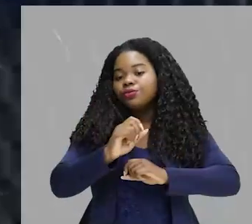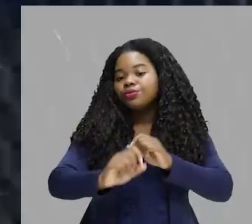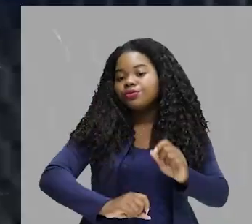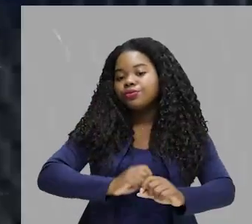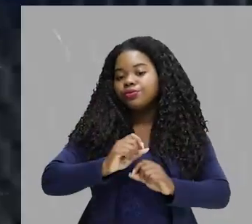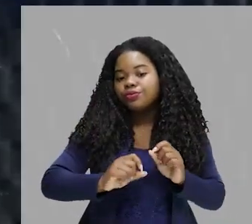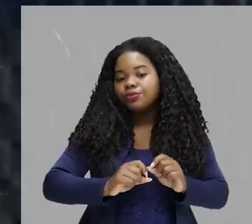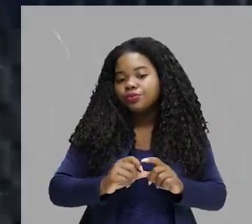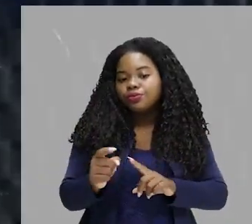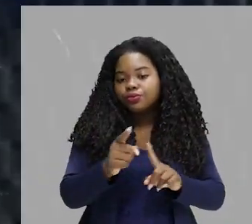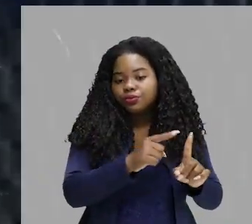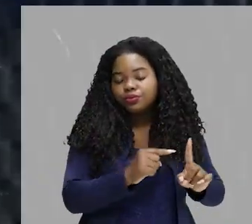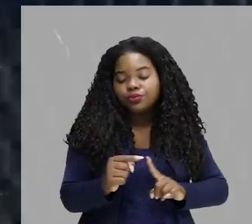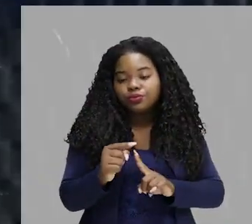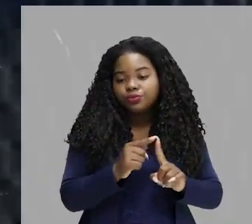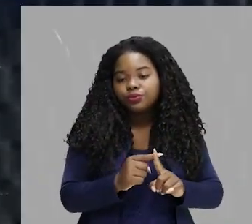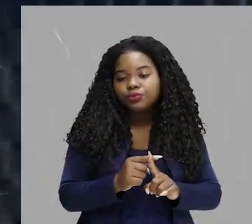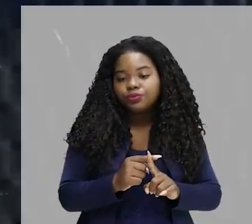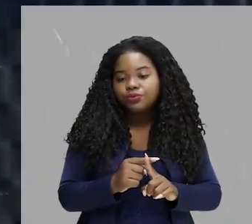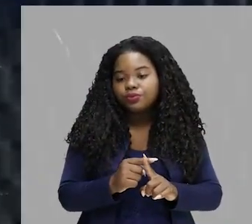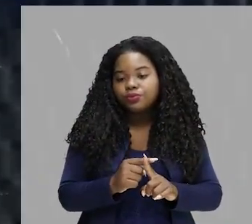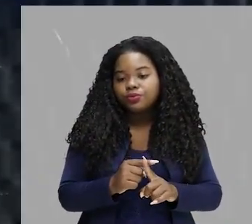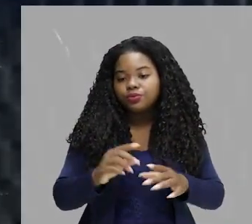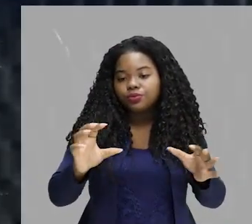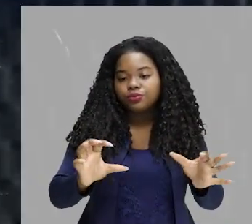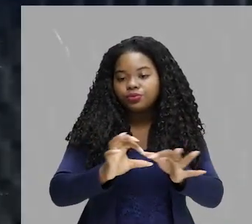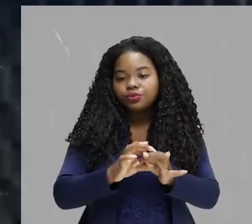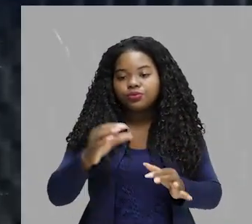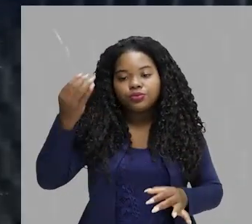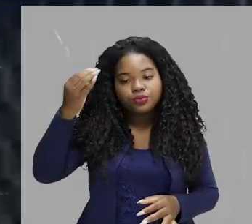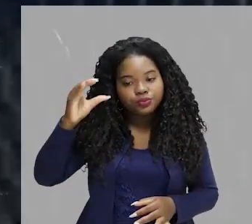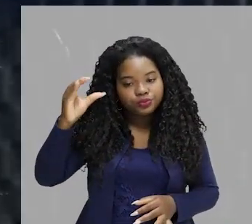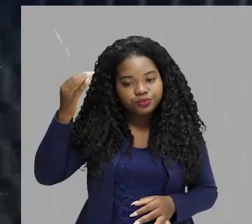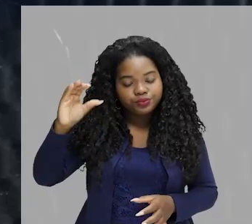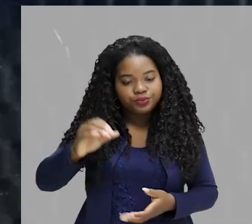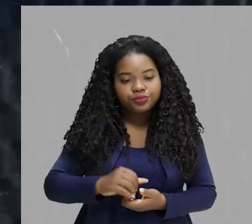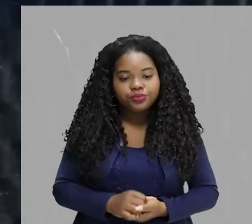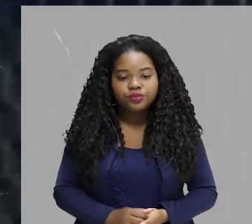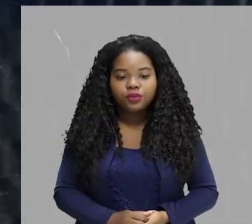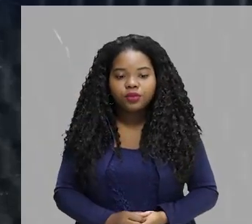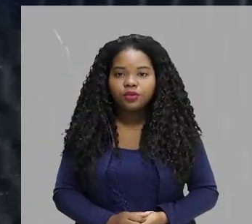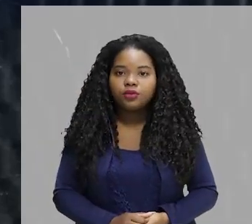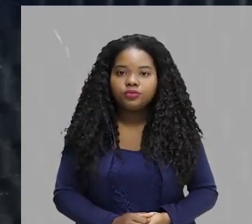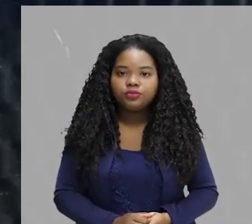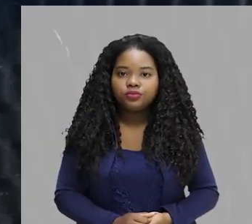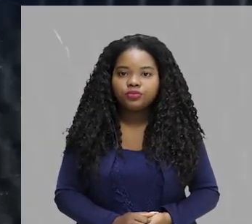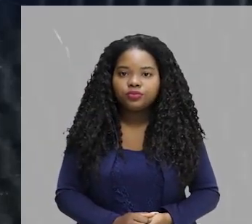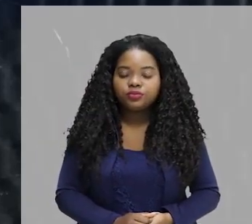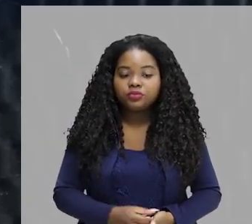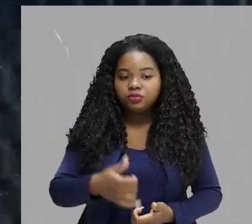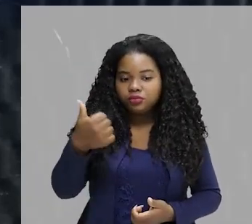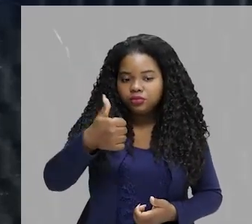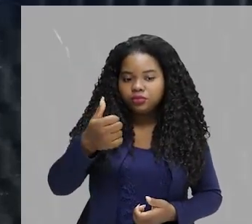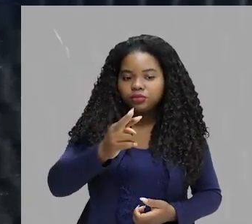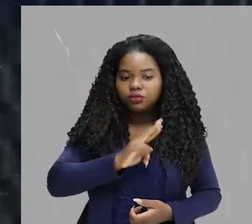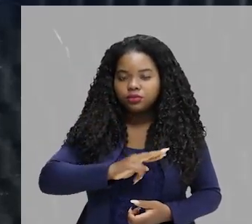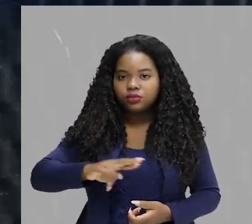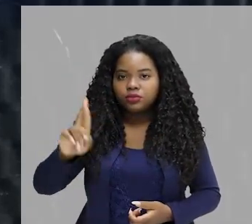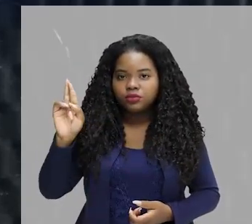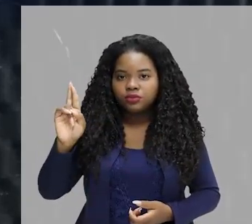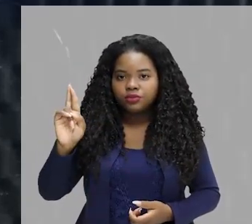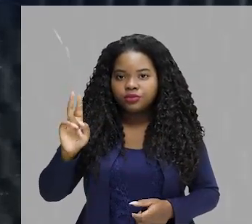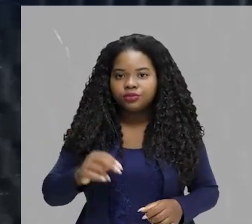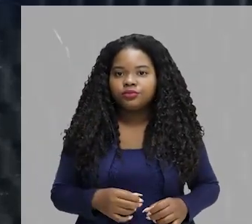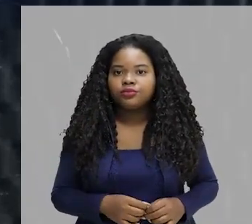de aspectos, elementos que integram o que a gente está falando aqui, que é a identidade cultural. Beleza? Primeiro,